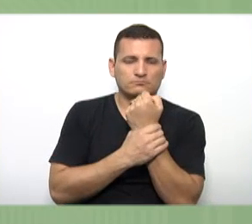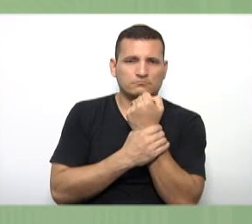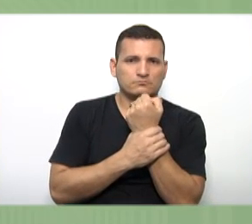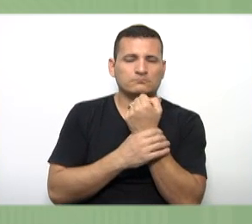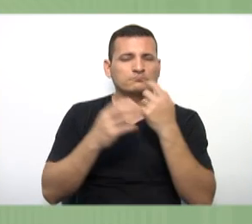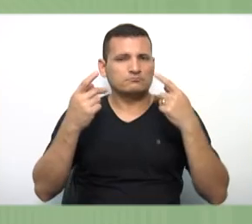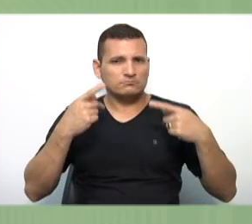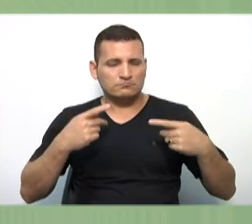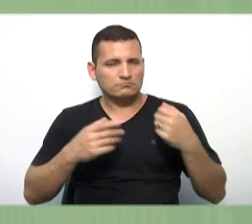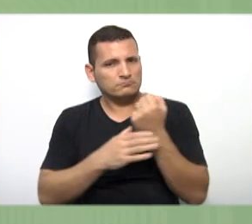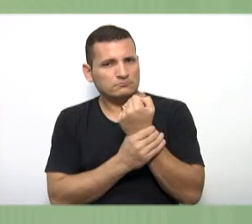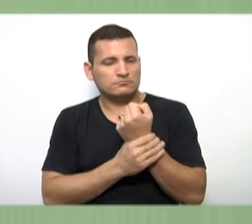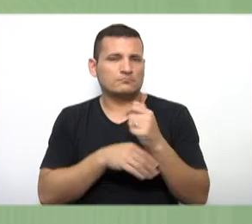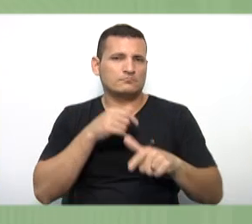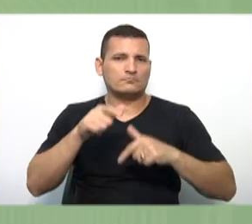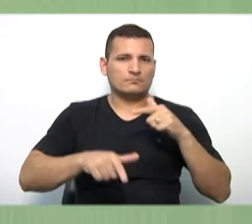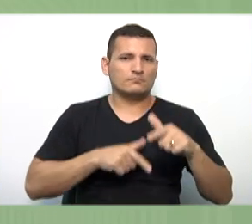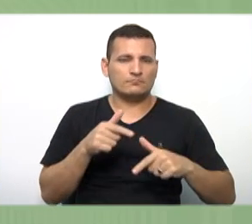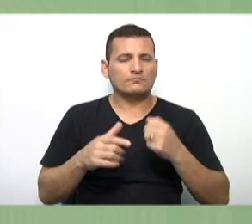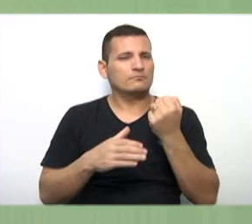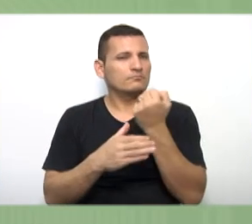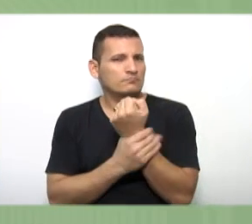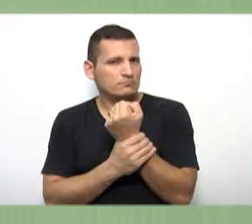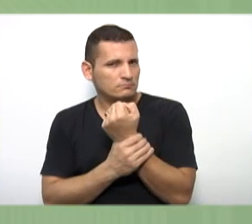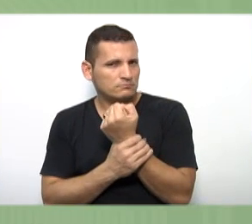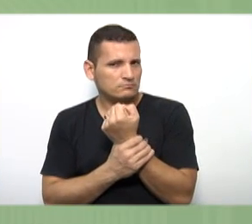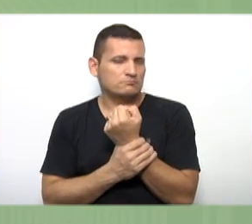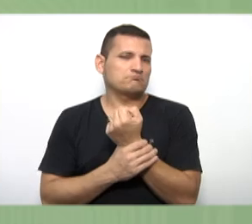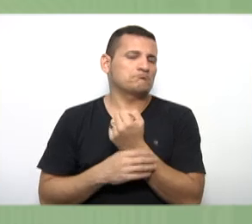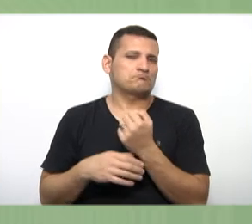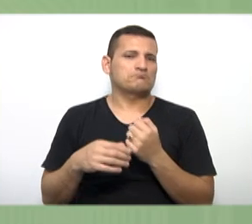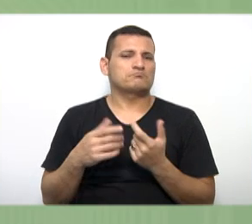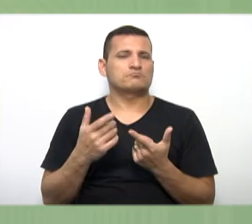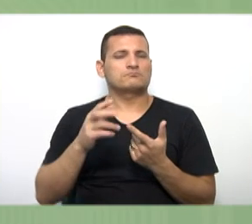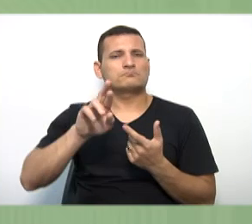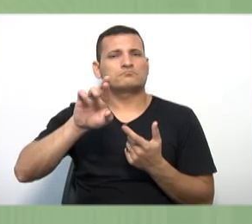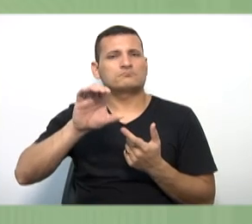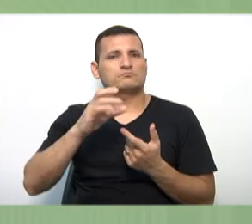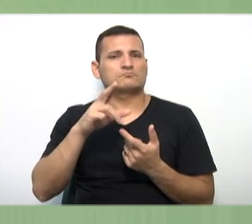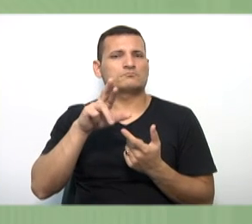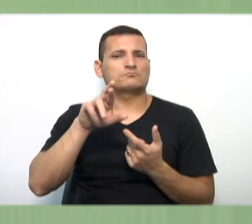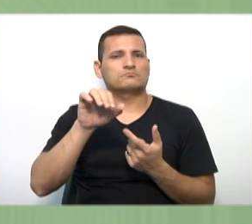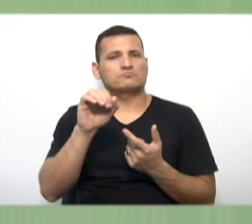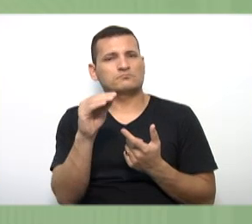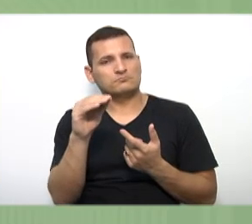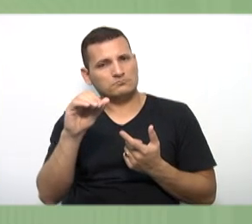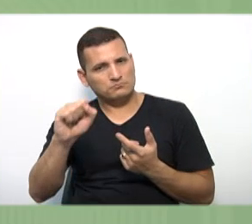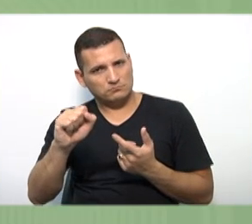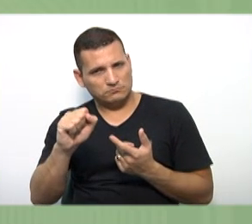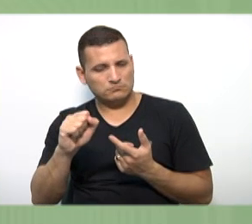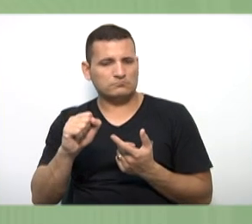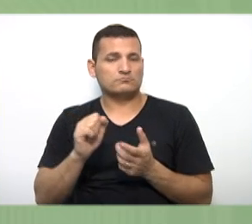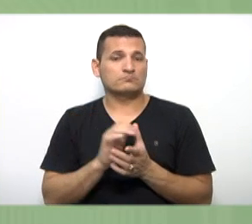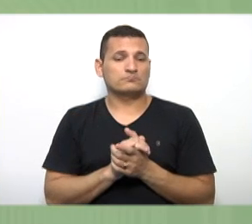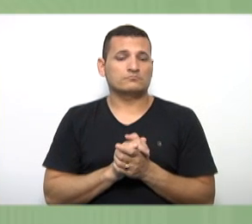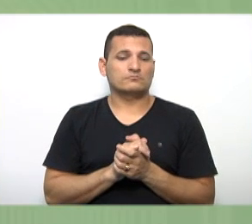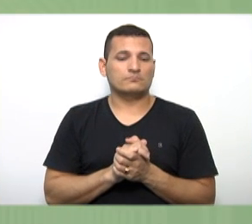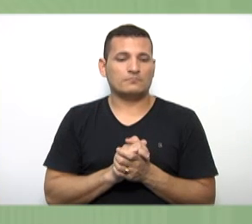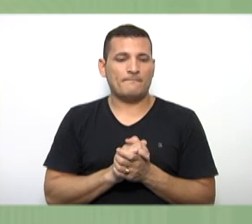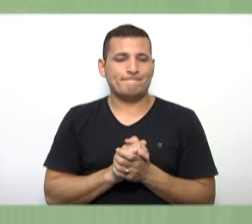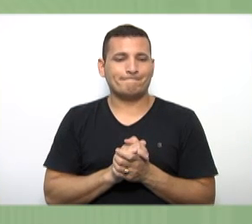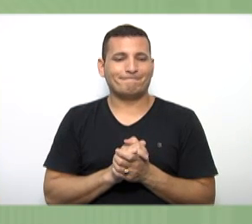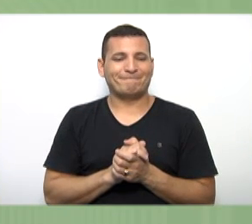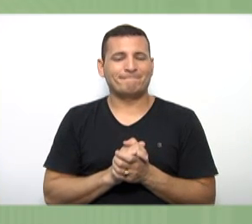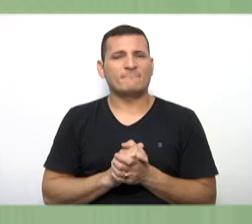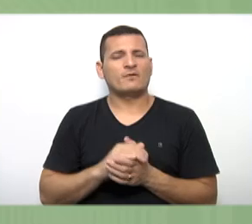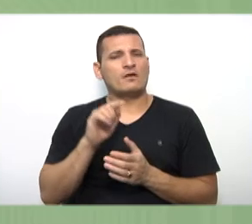do emprego, de recursos. Geralmente, quando a gente começa a chegar nesse segundo espaço aqui, nós já